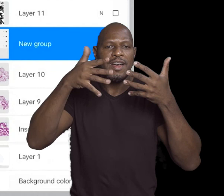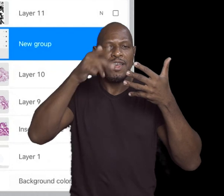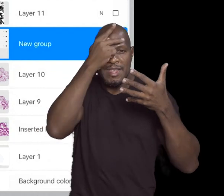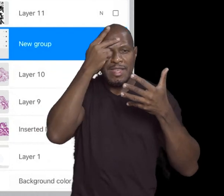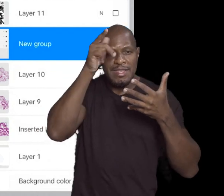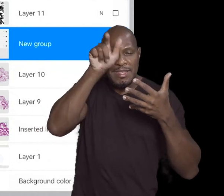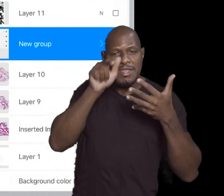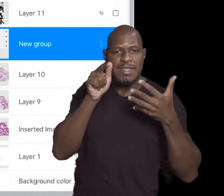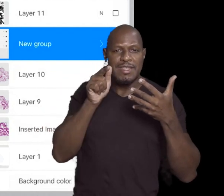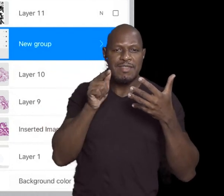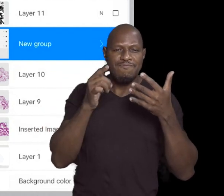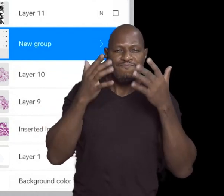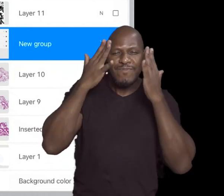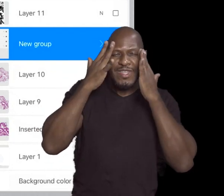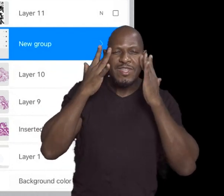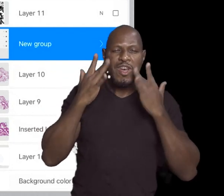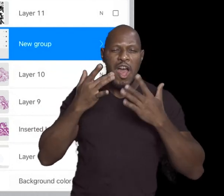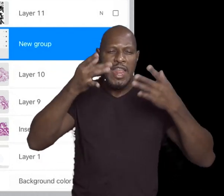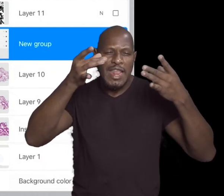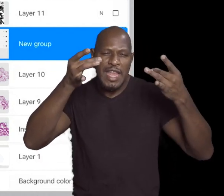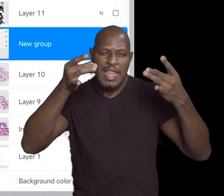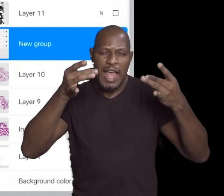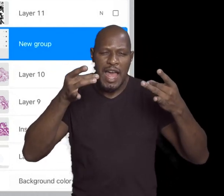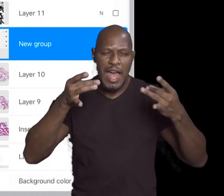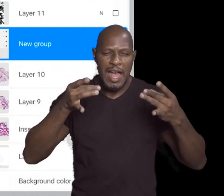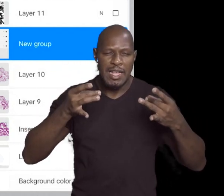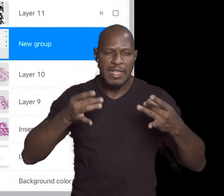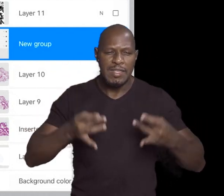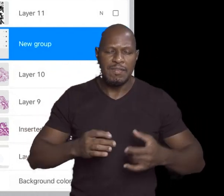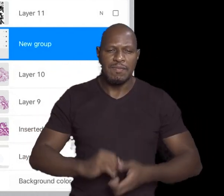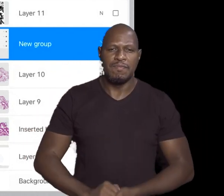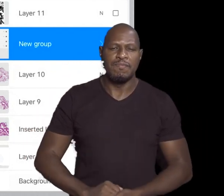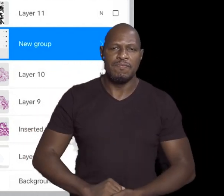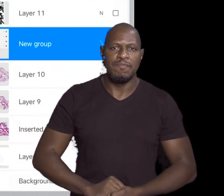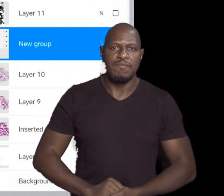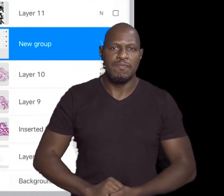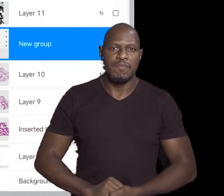as feições, os detalhes.